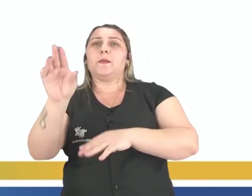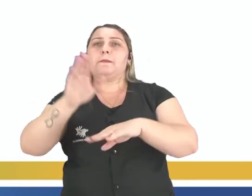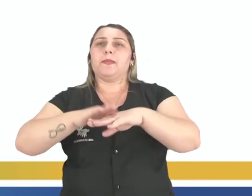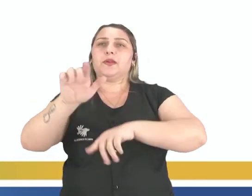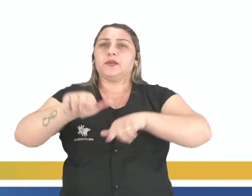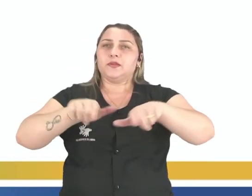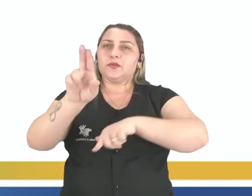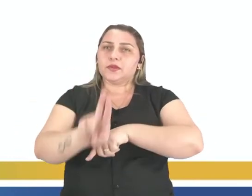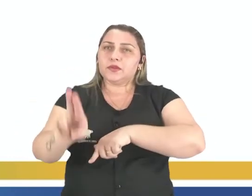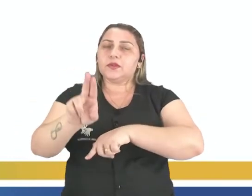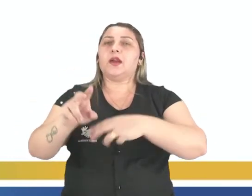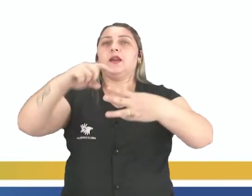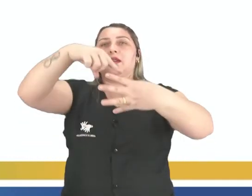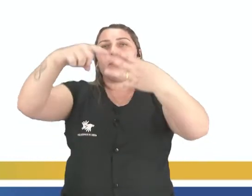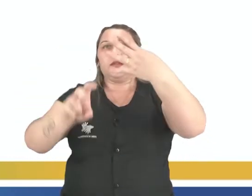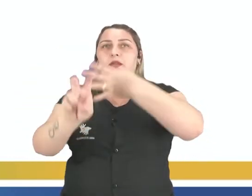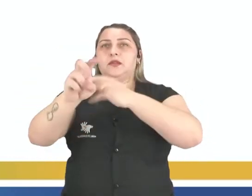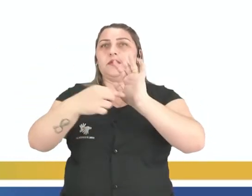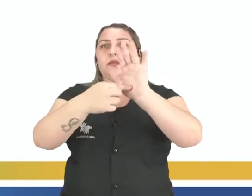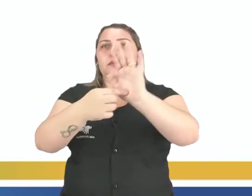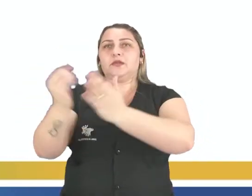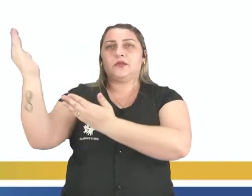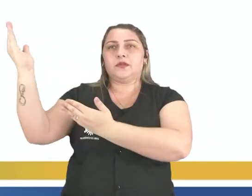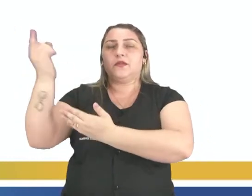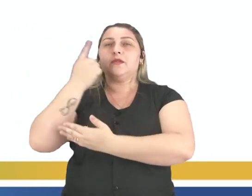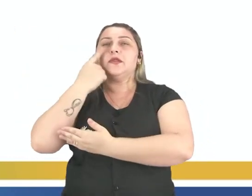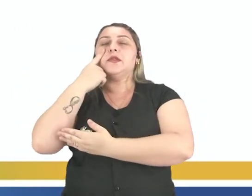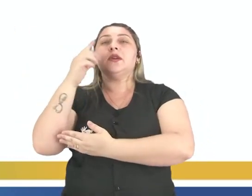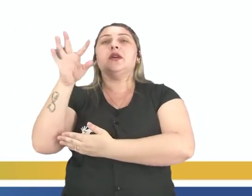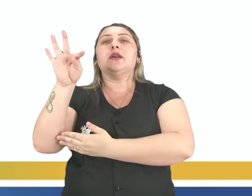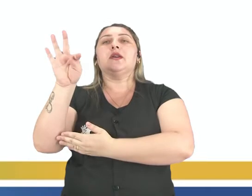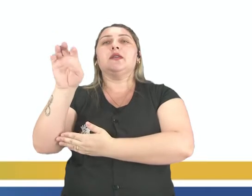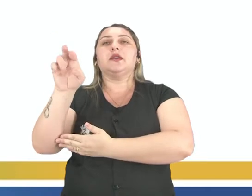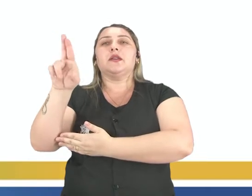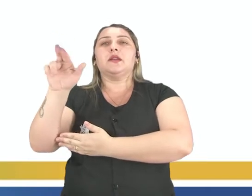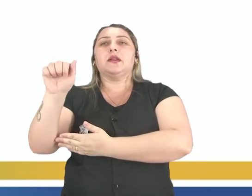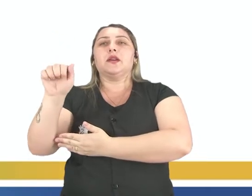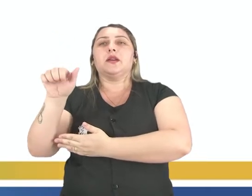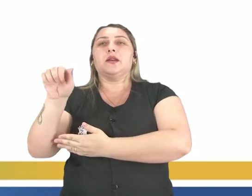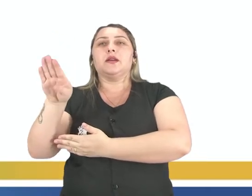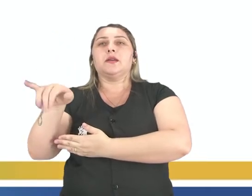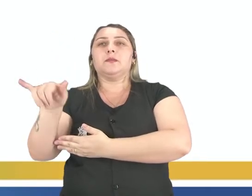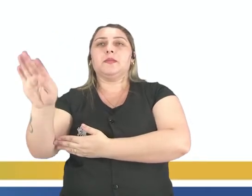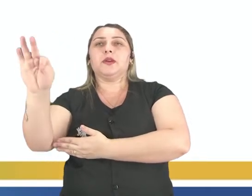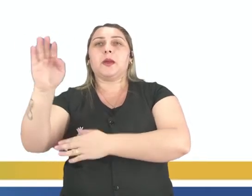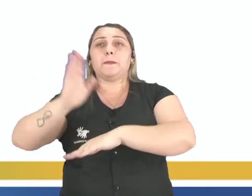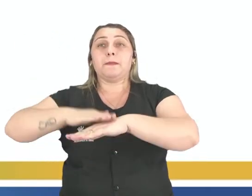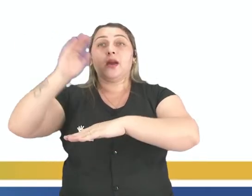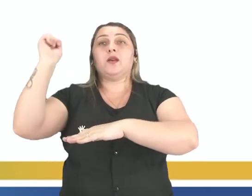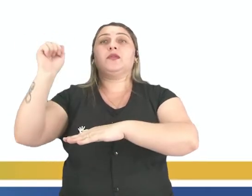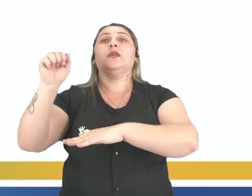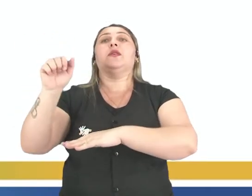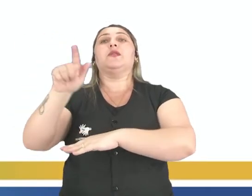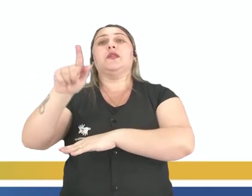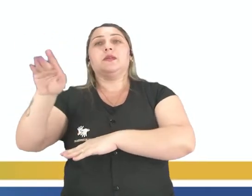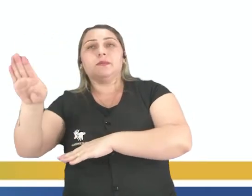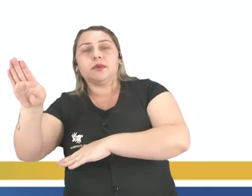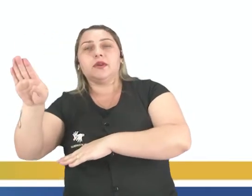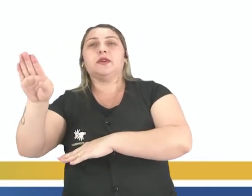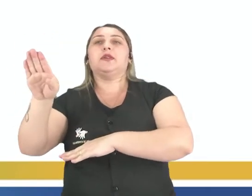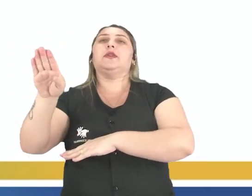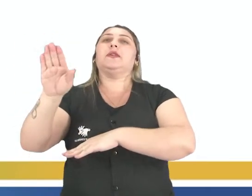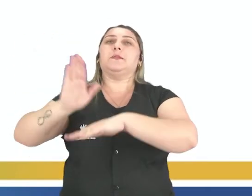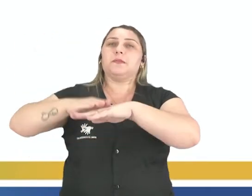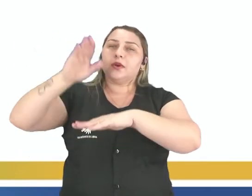gente vai mais trabalhar vão ser essas 5 aí, né? Então, repare que o terabyte, ele é uma unidade de memória maior que gigabyte, que por sua